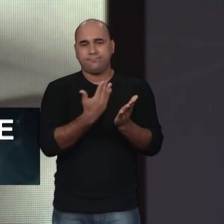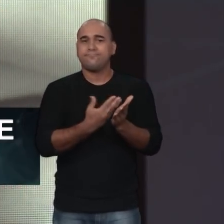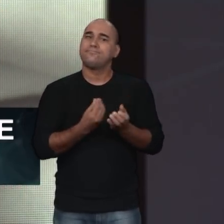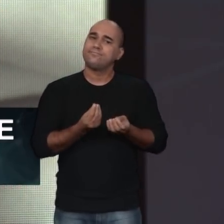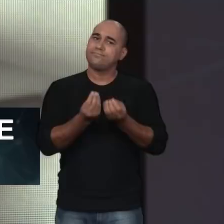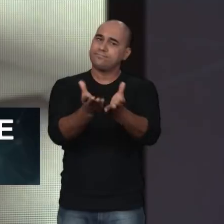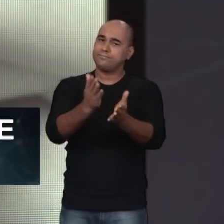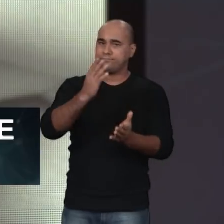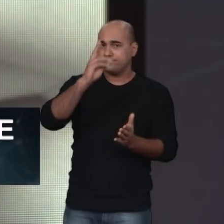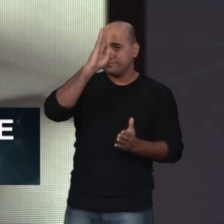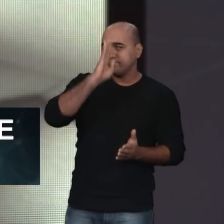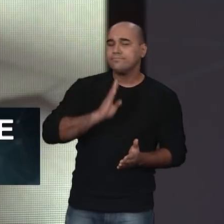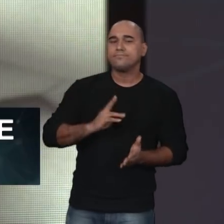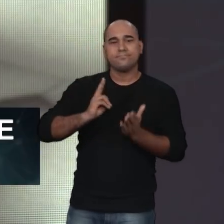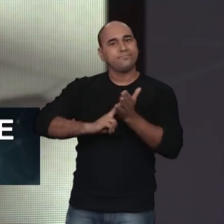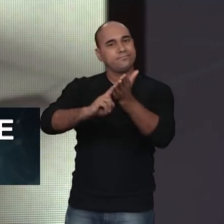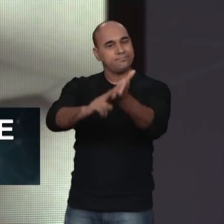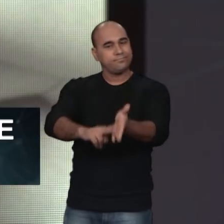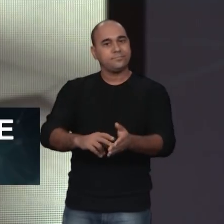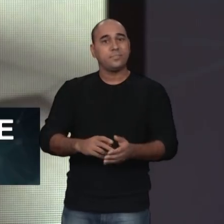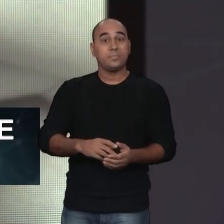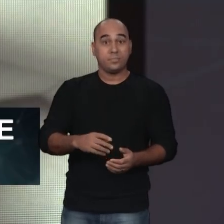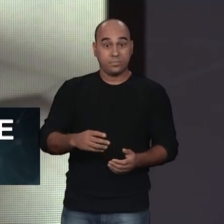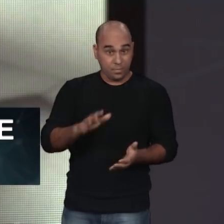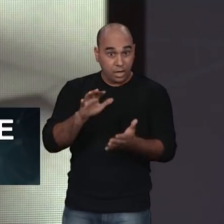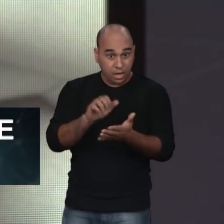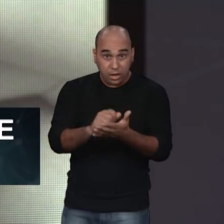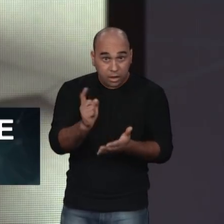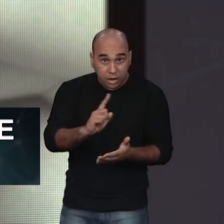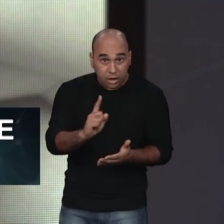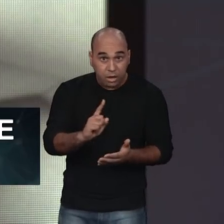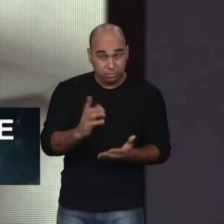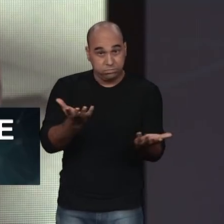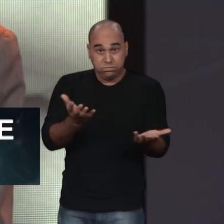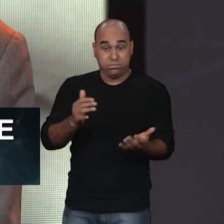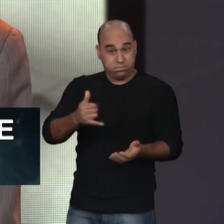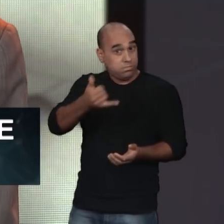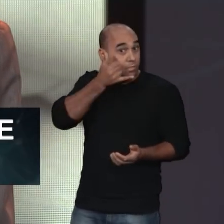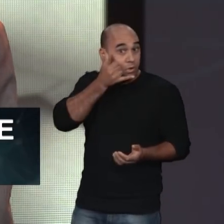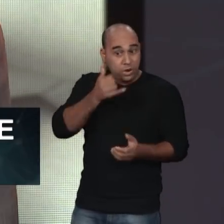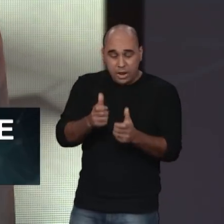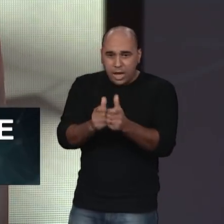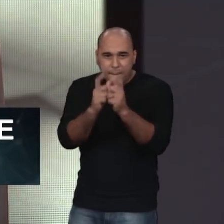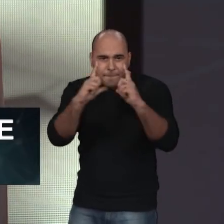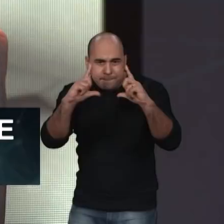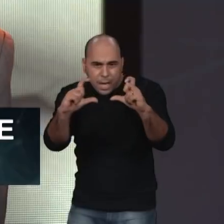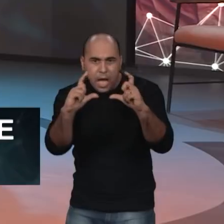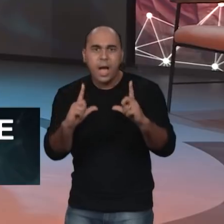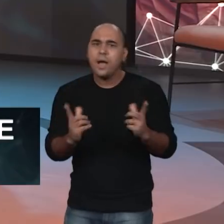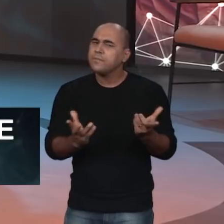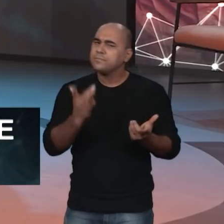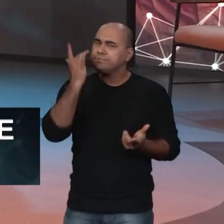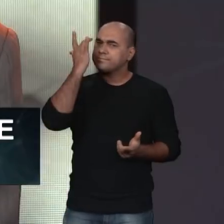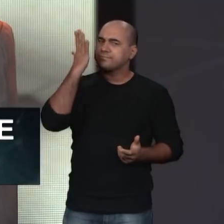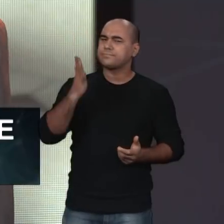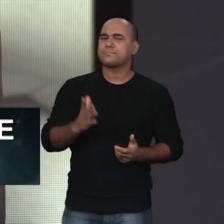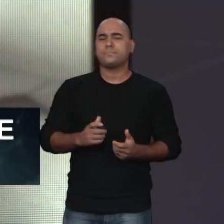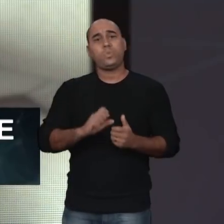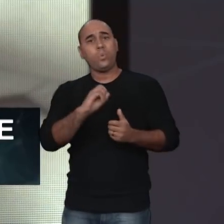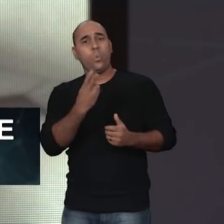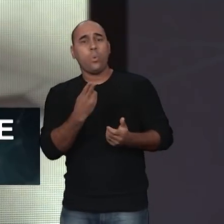se não anotou, pega o papel e a caneta, pegou? Não pegou? Ou pega o celular, né? Pega o celular aí do lado. Tá na mão já, né? Rapidinho, anota